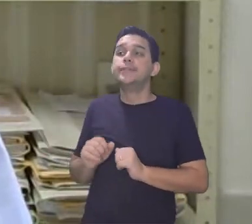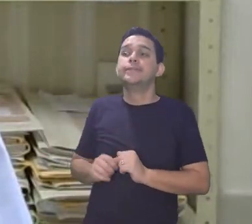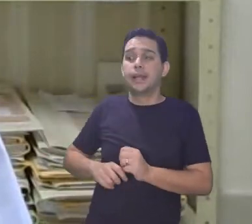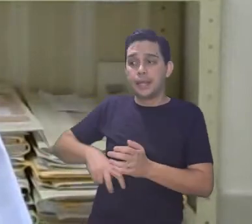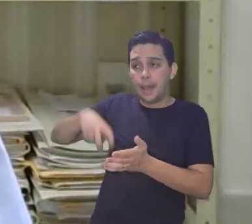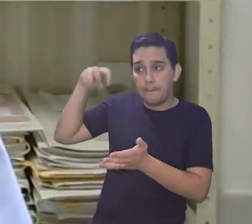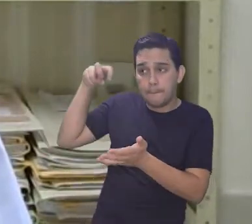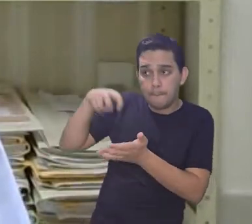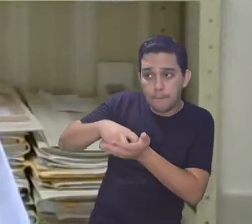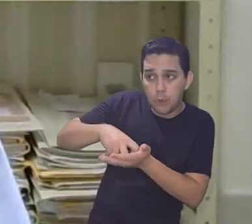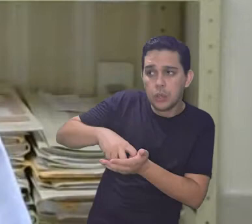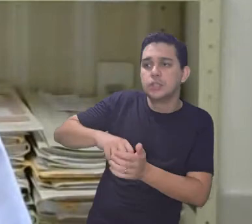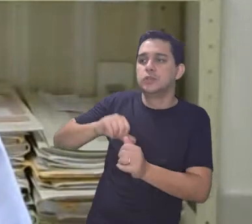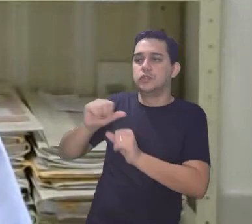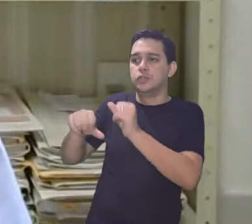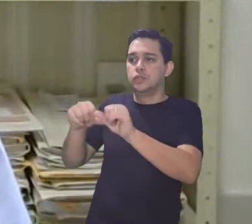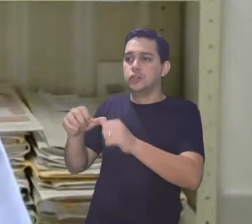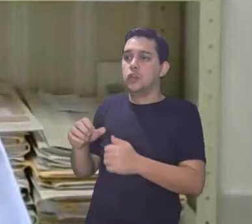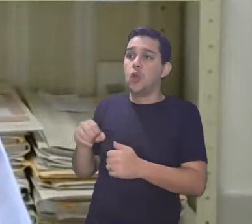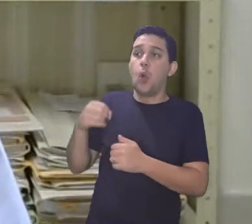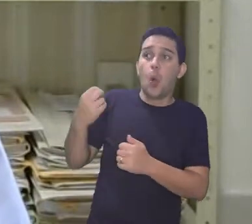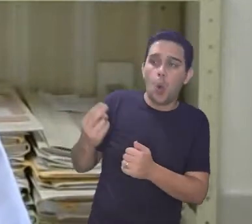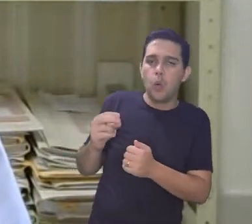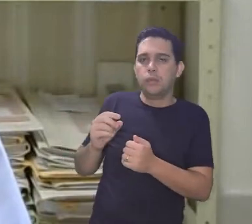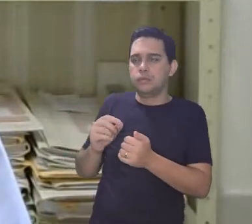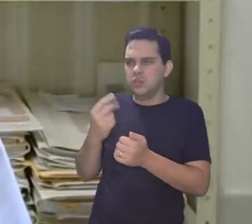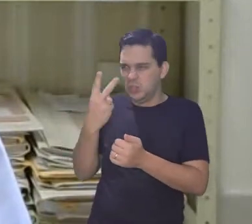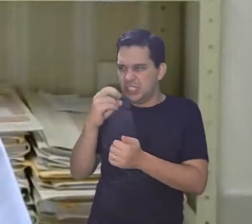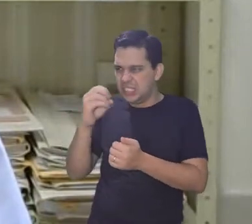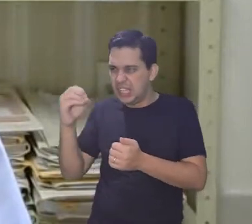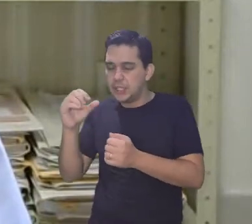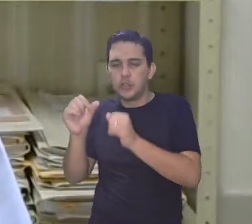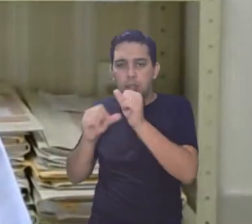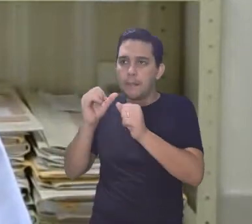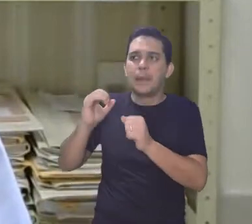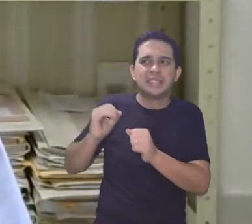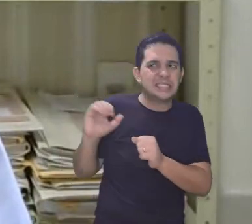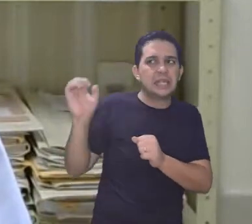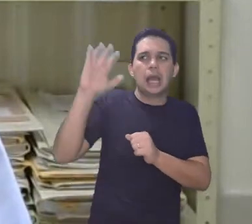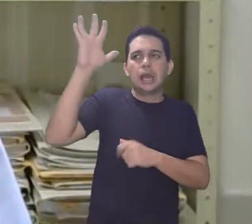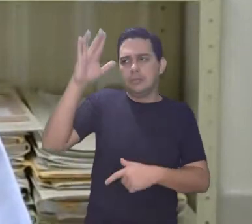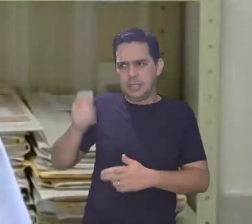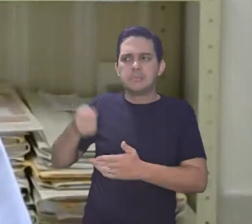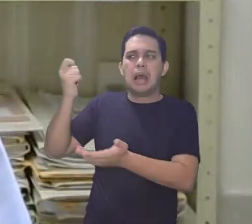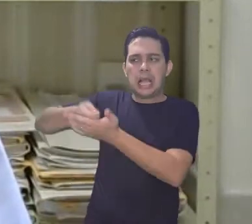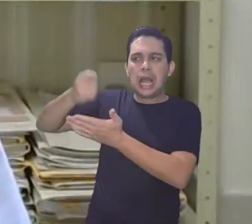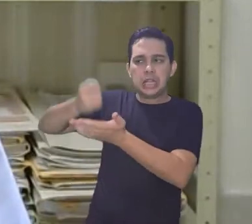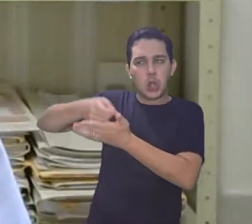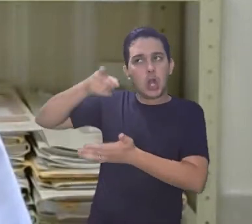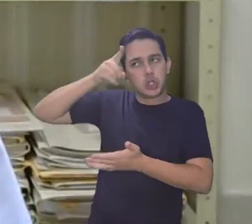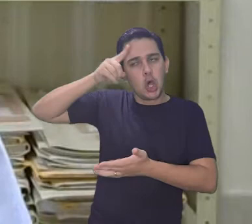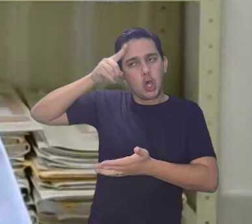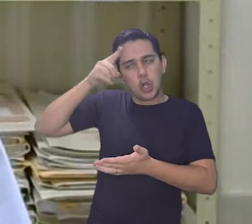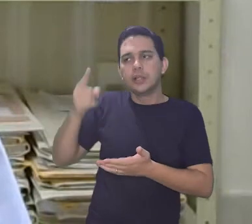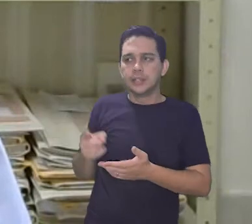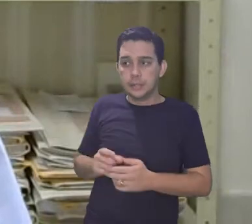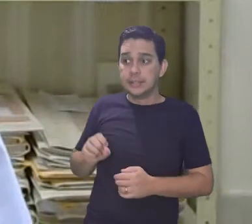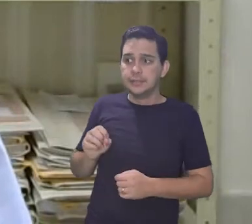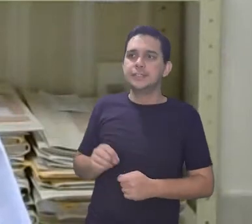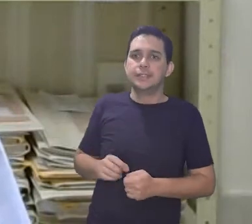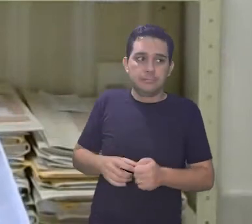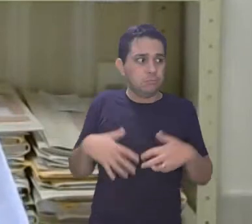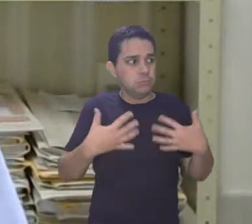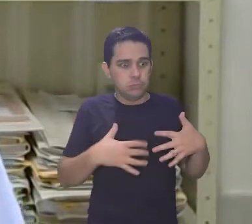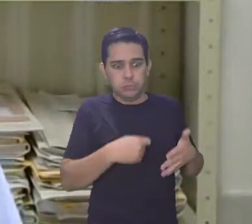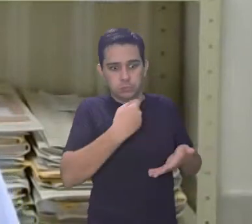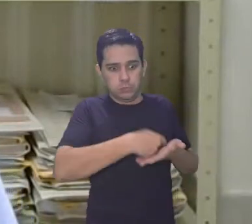alteração desse, né, aumento, né, incremento dessa multa diária para fazer com que a ré ela seja